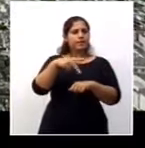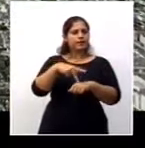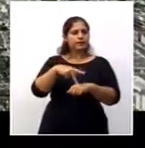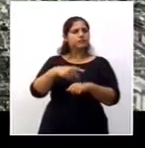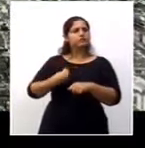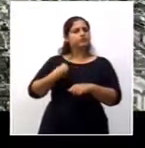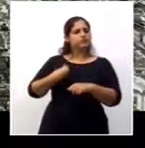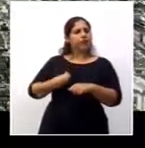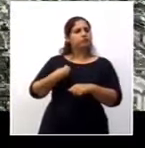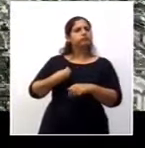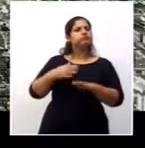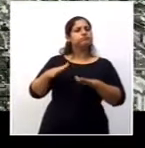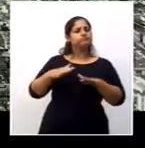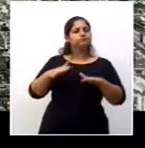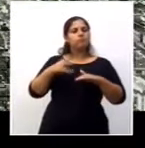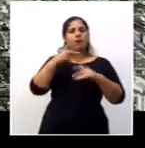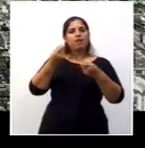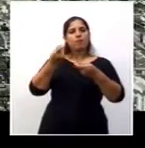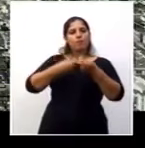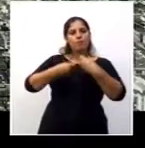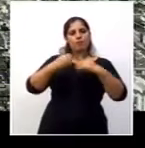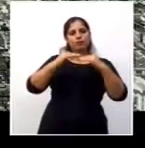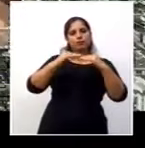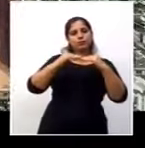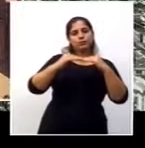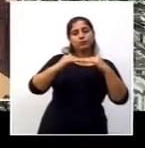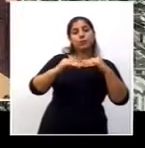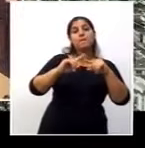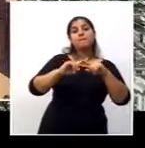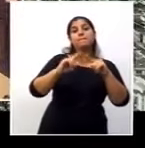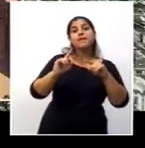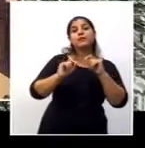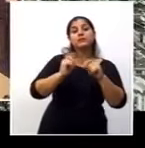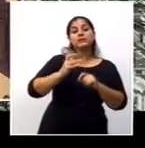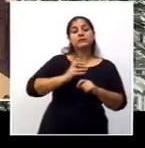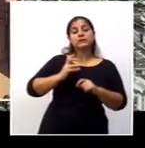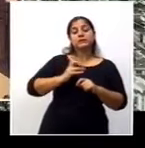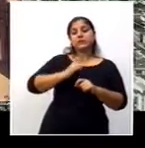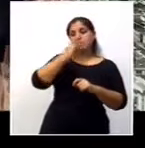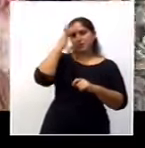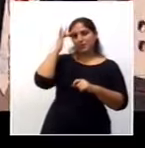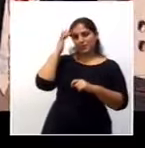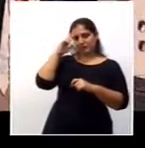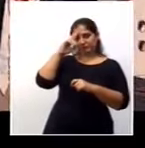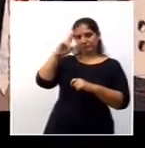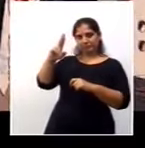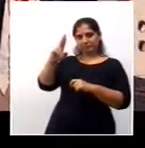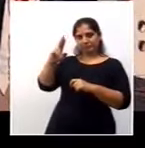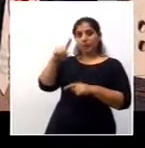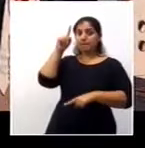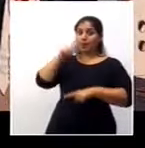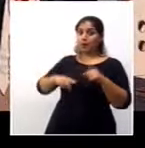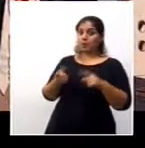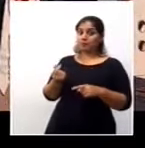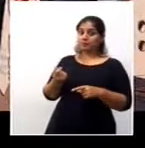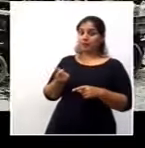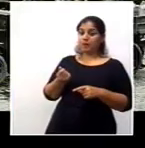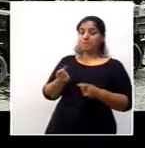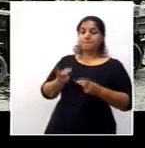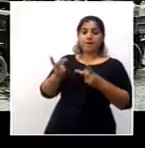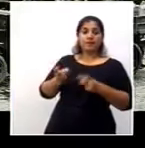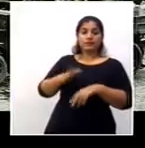viveu uma certa estabilidade econômica. Mas os barões do café que estavam proibidos de aumentar a